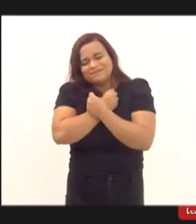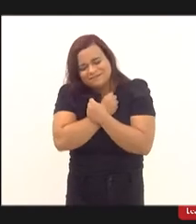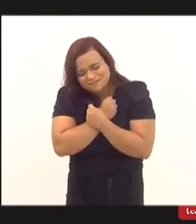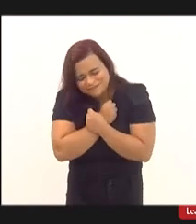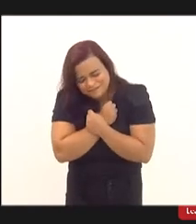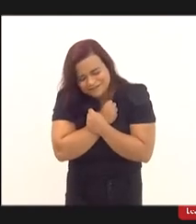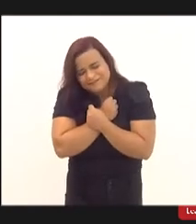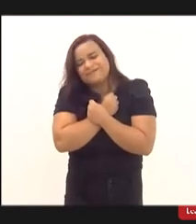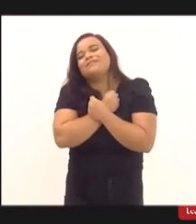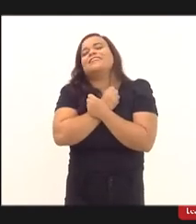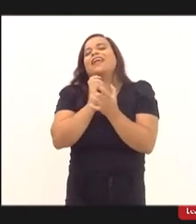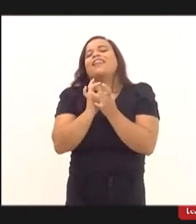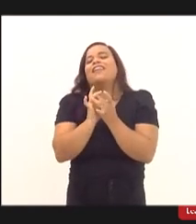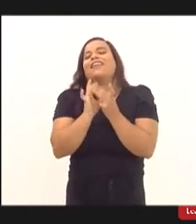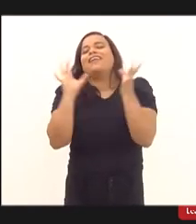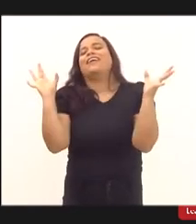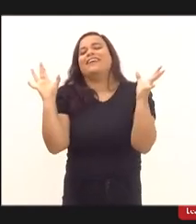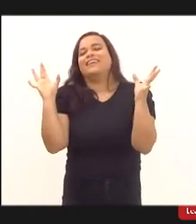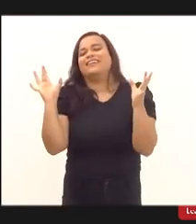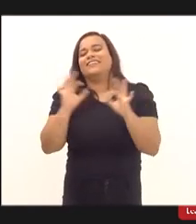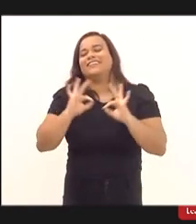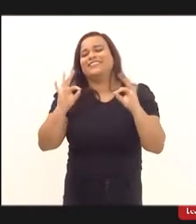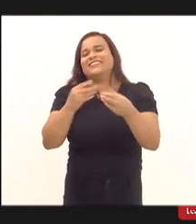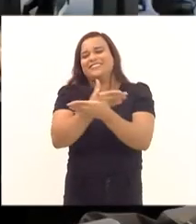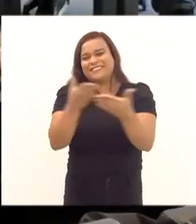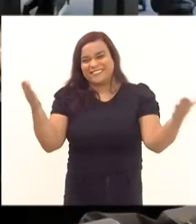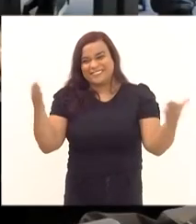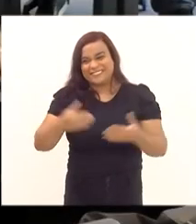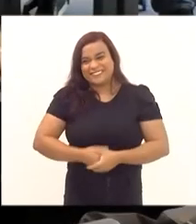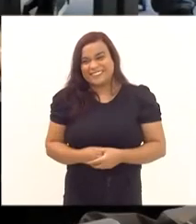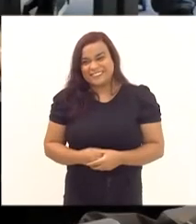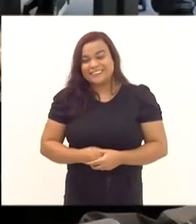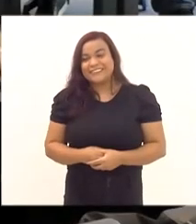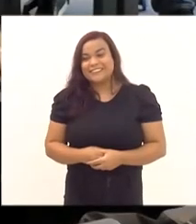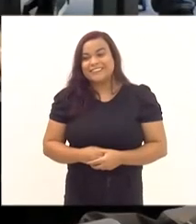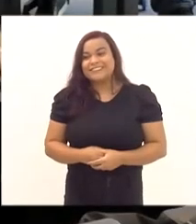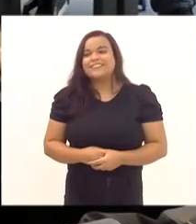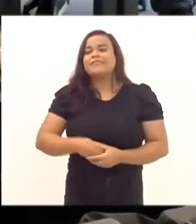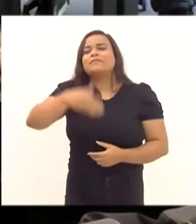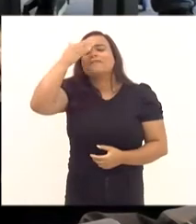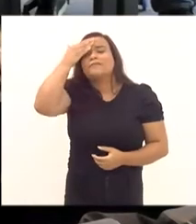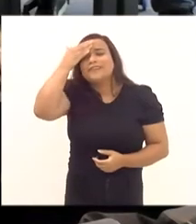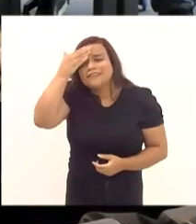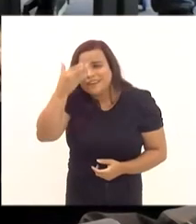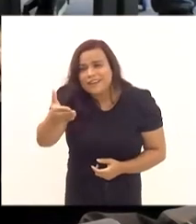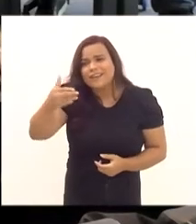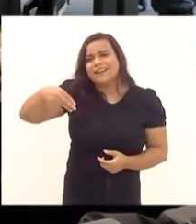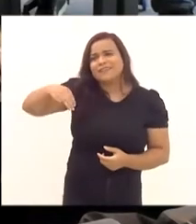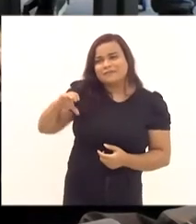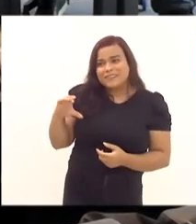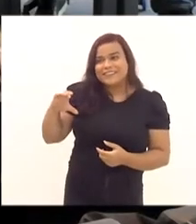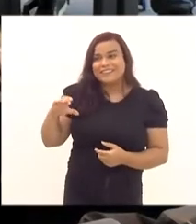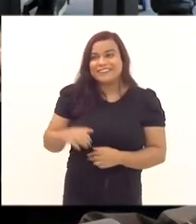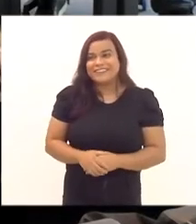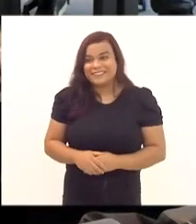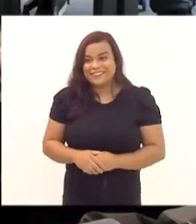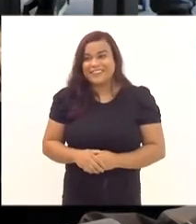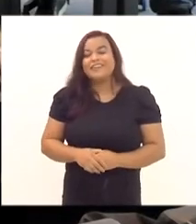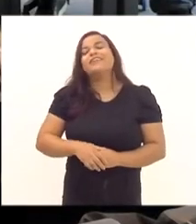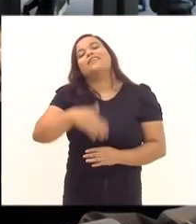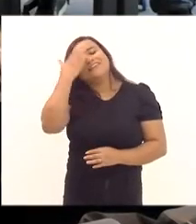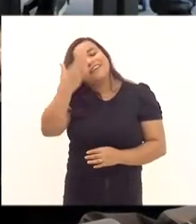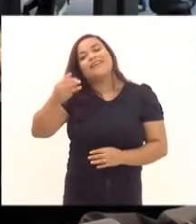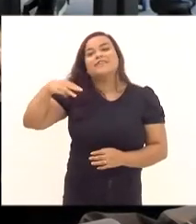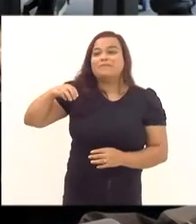abraço Eco liberdade a todos vocês tá ligado galos mim